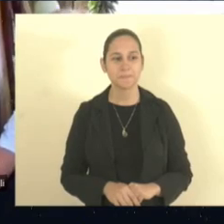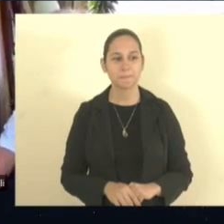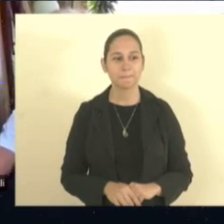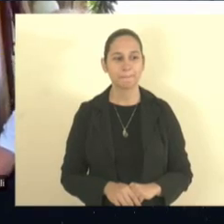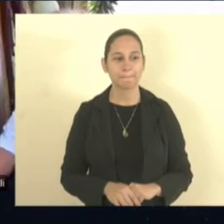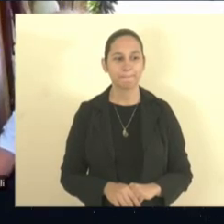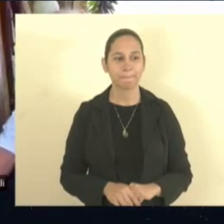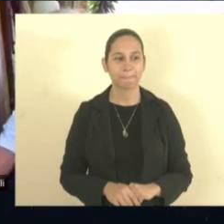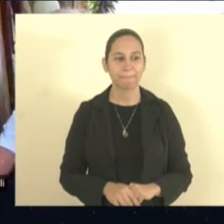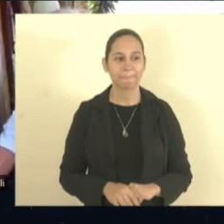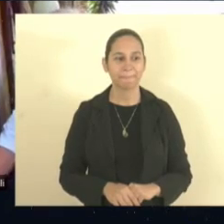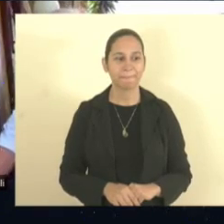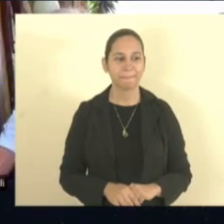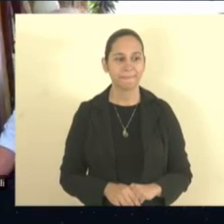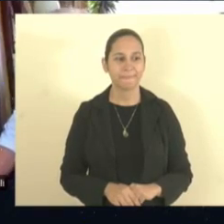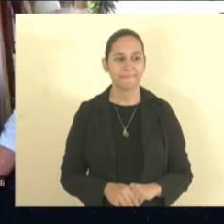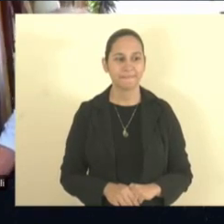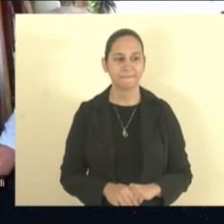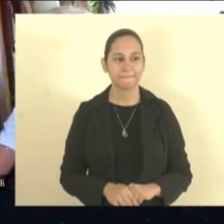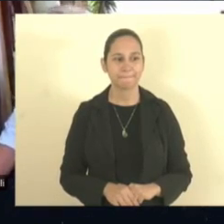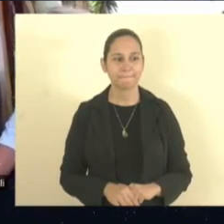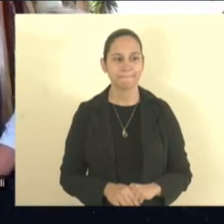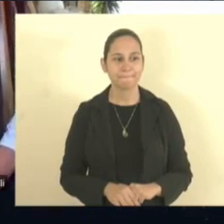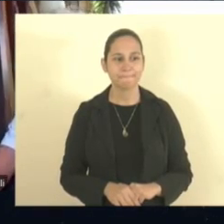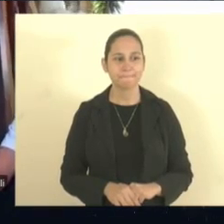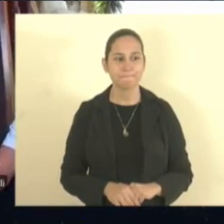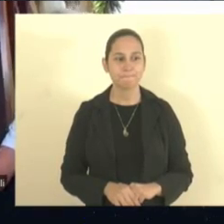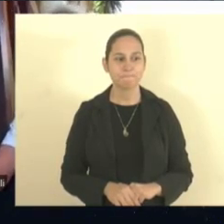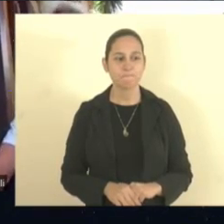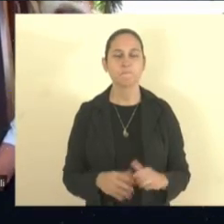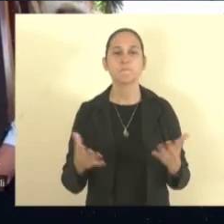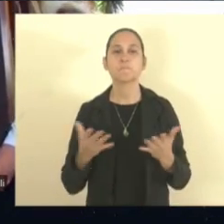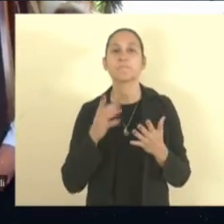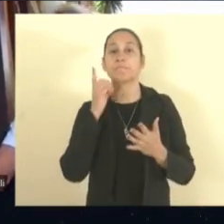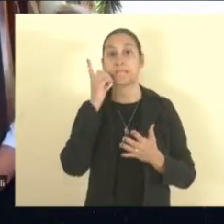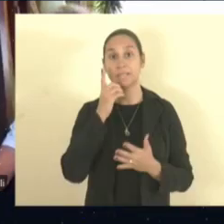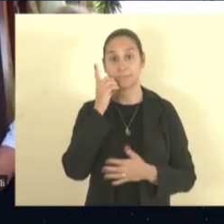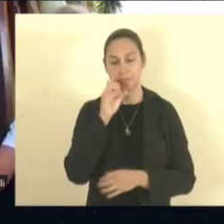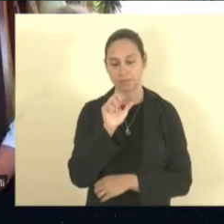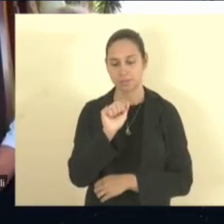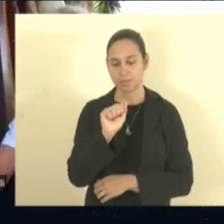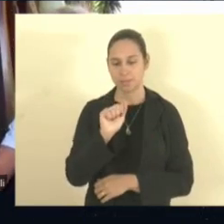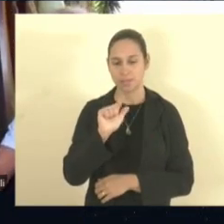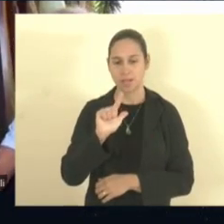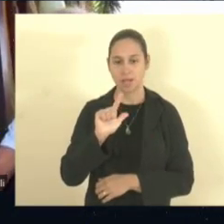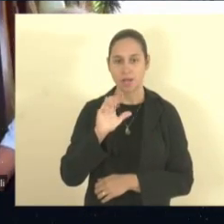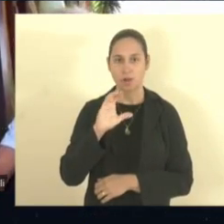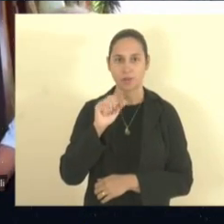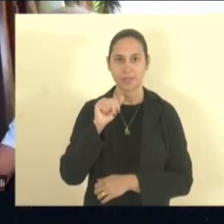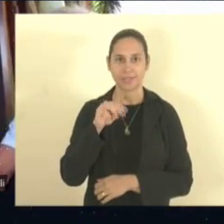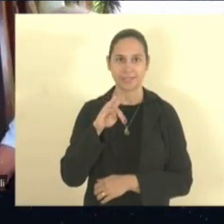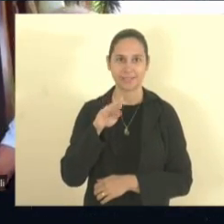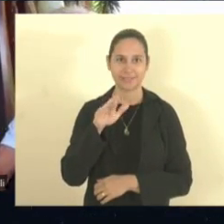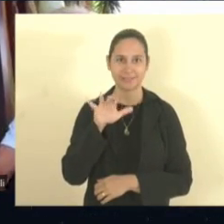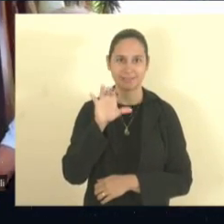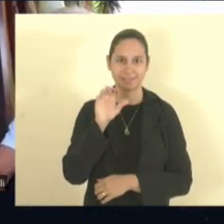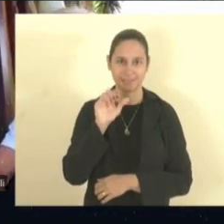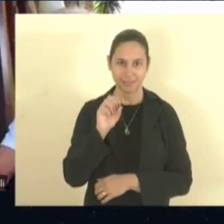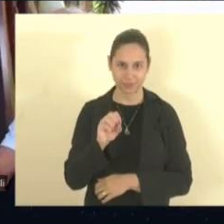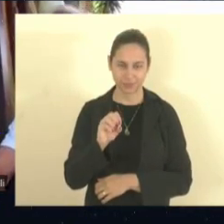Deputado, calma, só um momento. Deixa eu me organizar aqui, que online. Deputado Alcântara pediu a palavra, deputado Dari e deputado